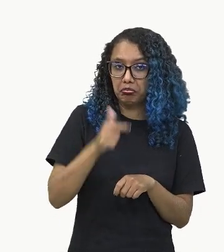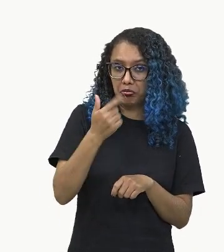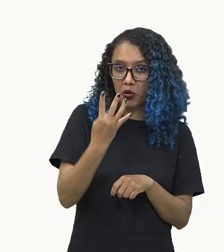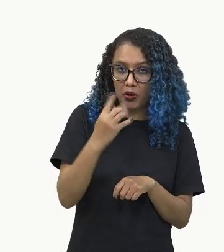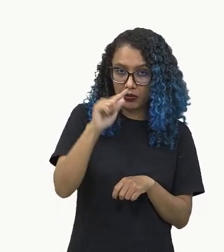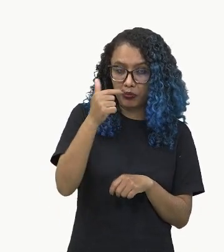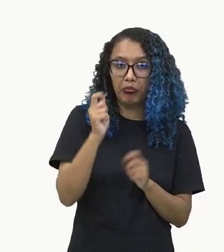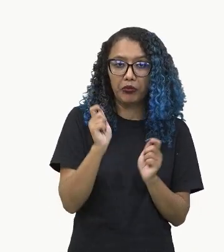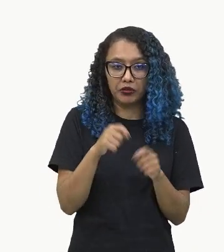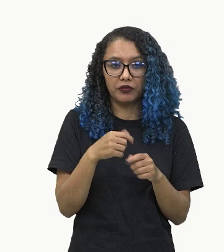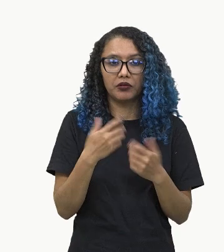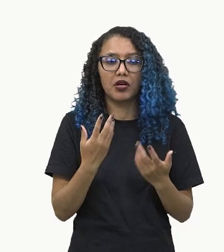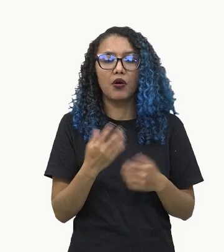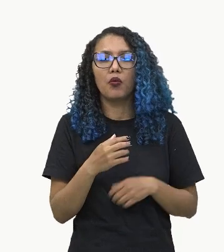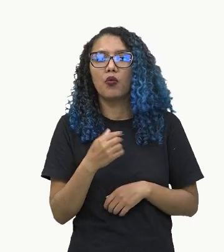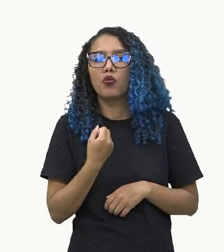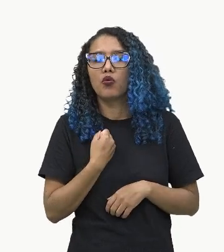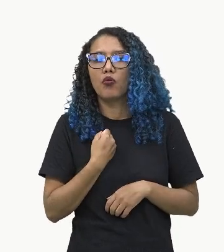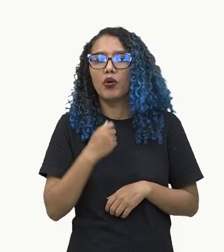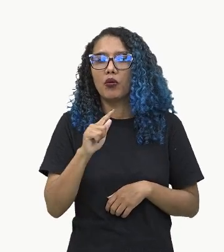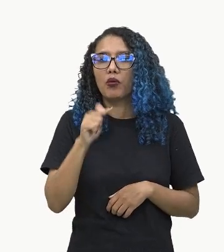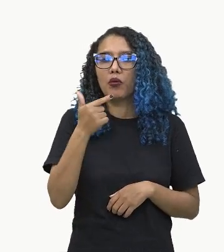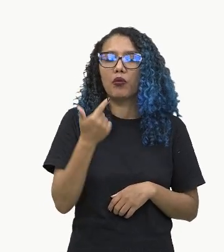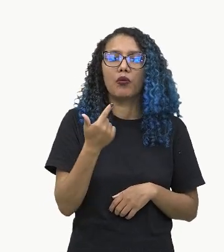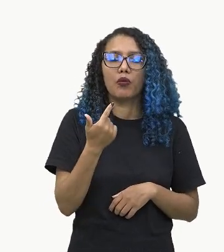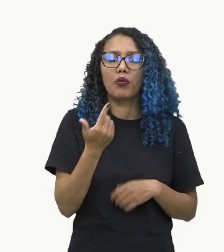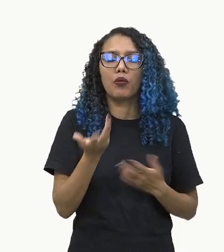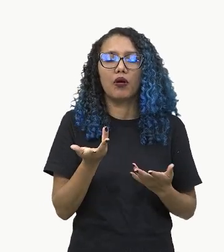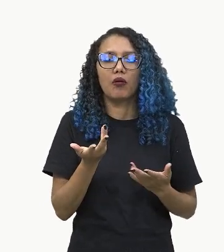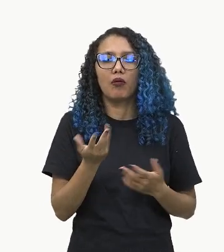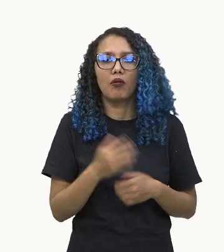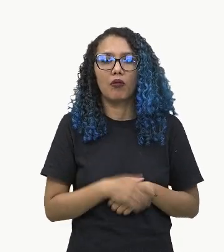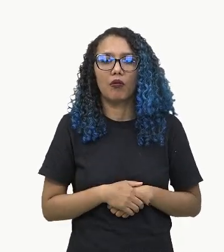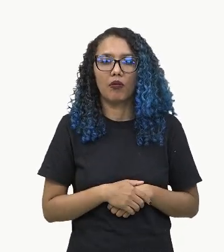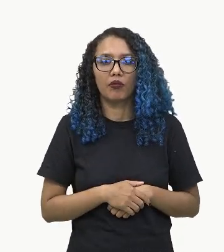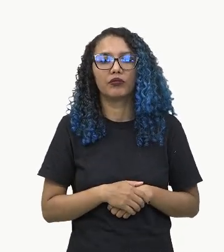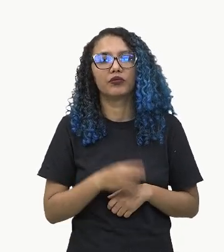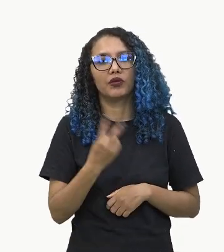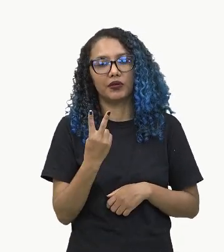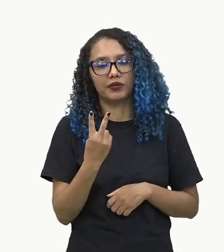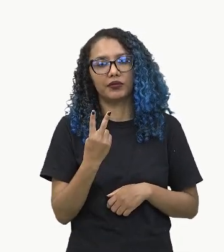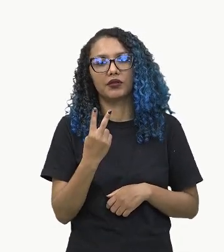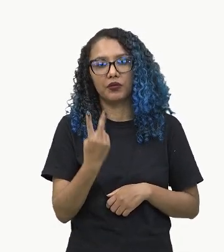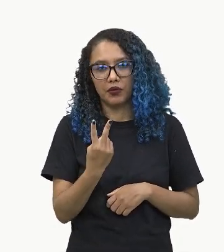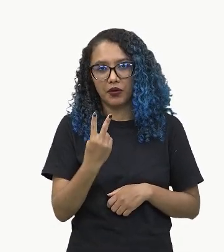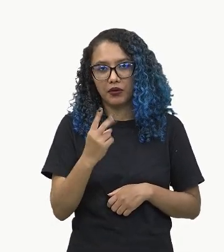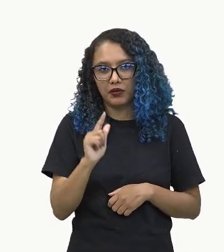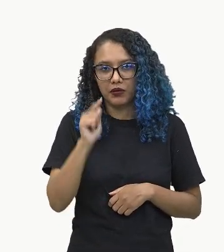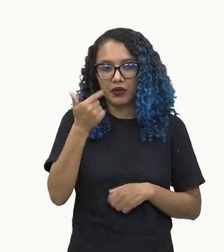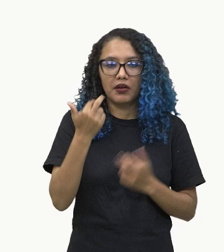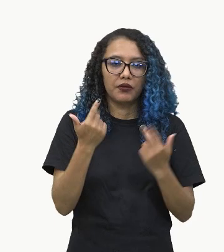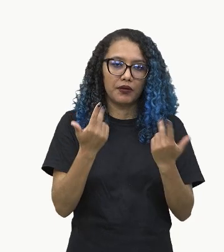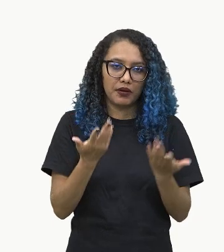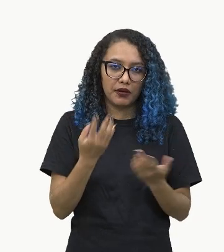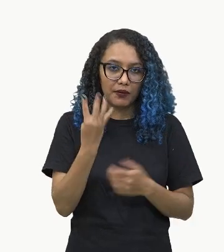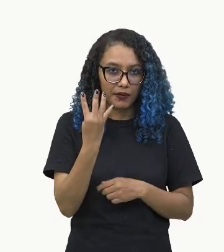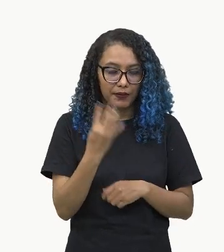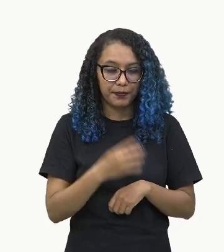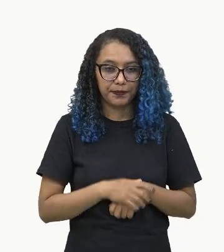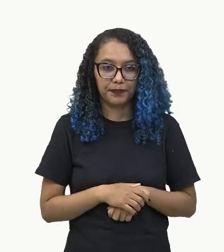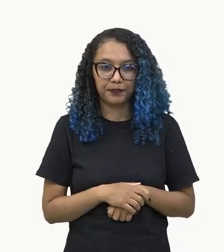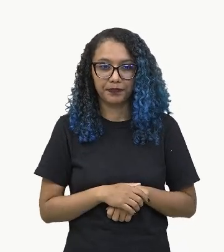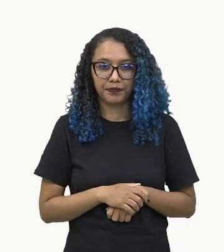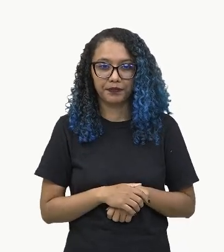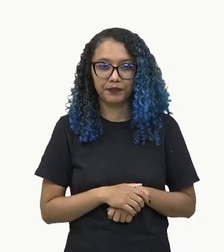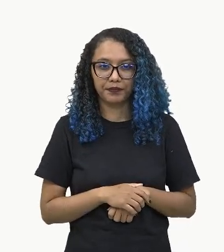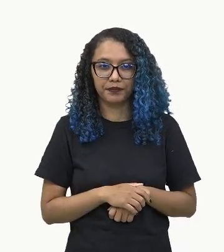ao quadrado da 4? 2. 2 ao quadrado é 4.